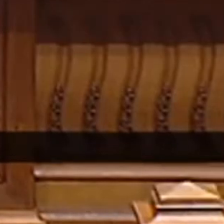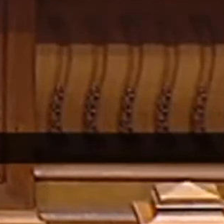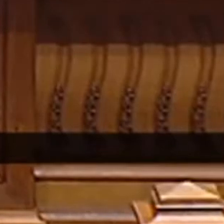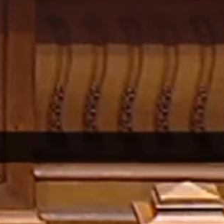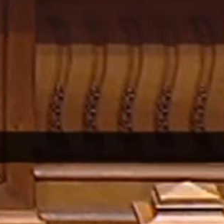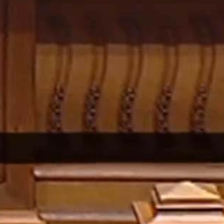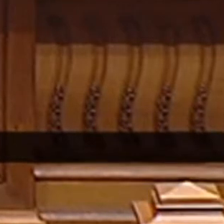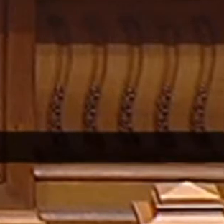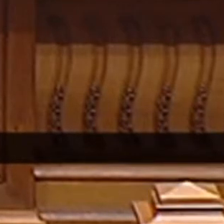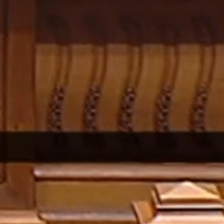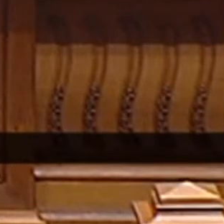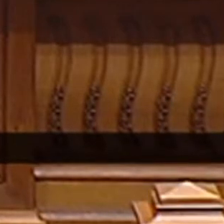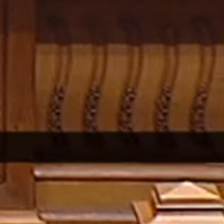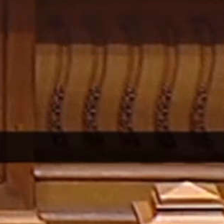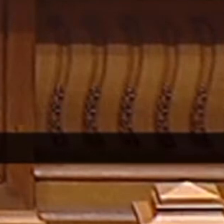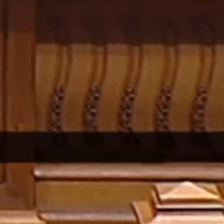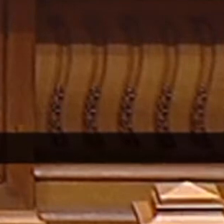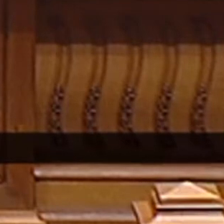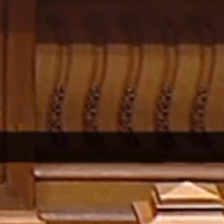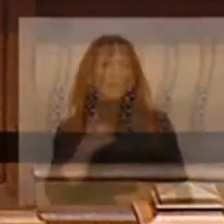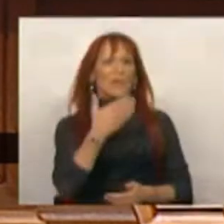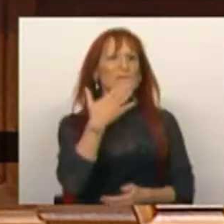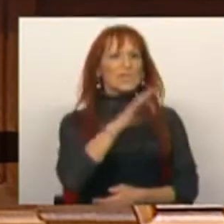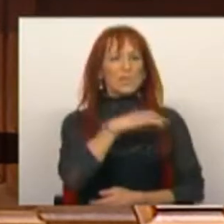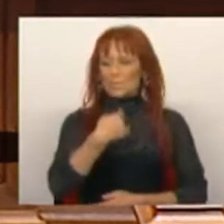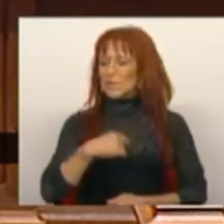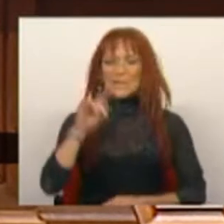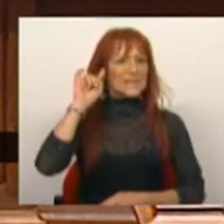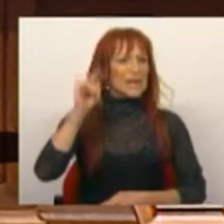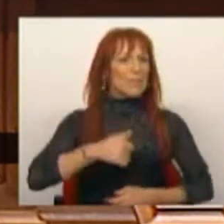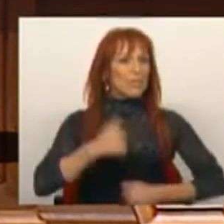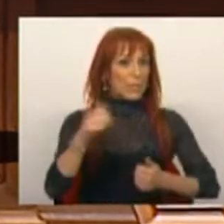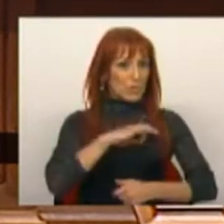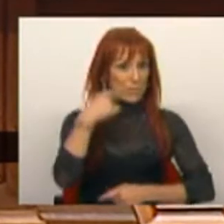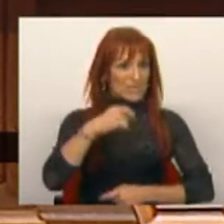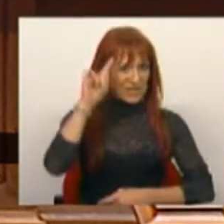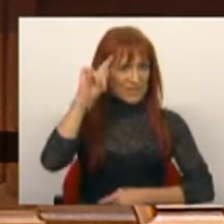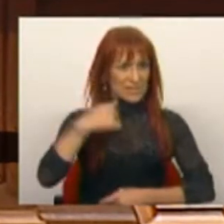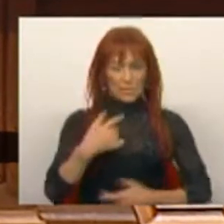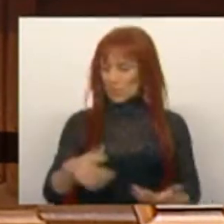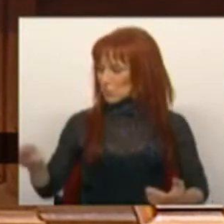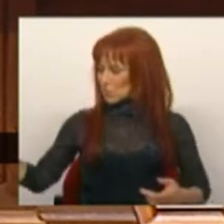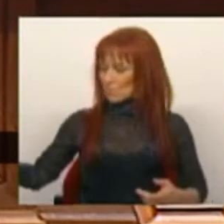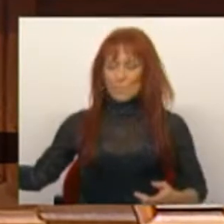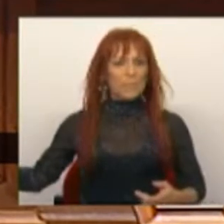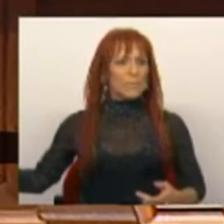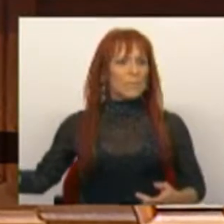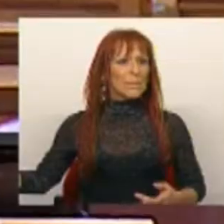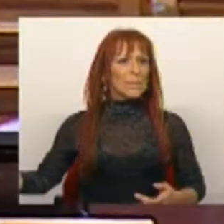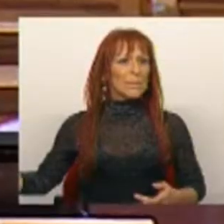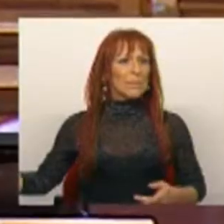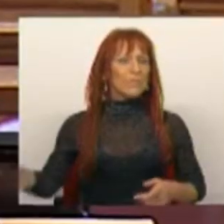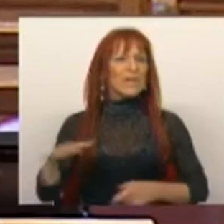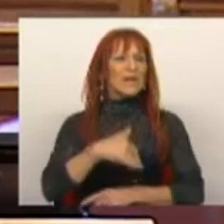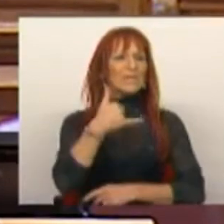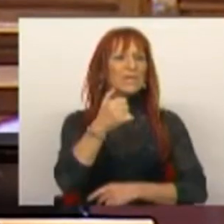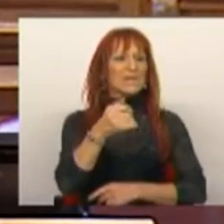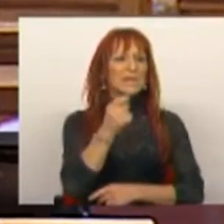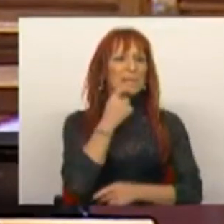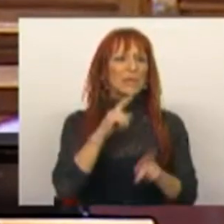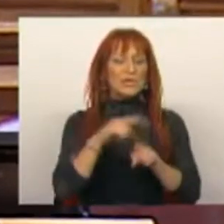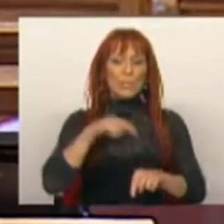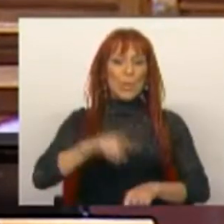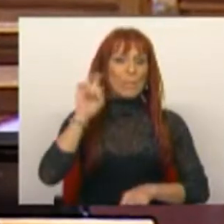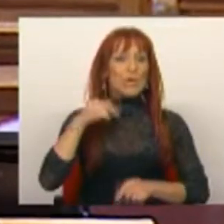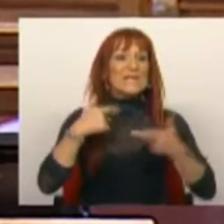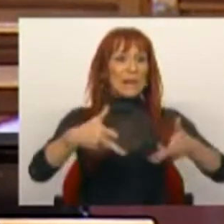fazer uma interpelação à mesa. Faz favor, Sr. Sr. Presidente, sabe muito bem, e reconheço-lhe isso, que outra das coisas que o 25 de Abril nos trouxe e é muito